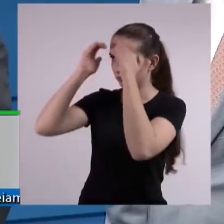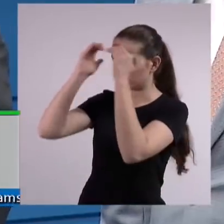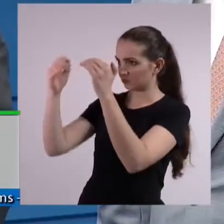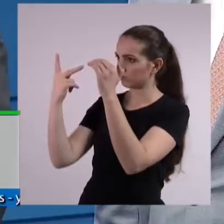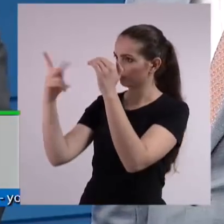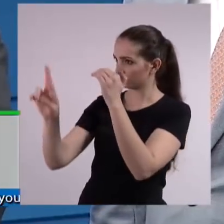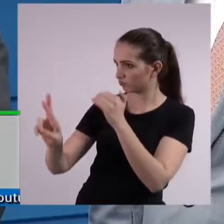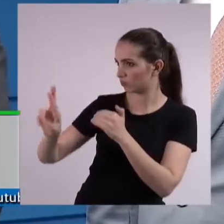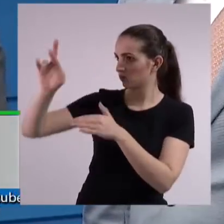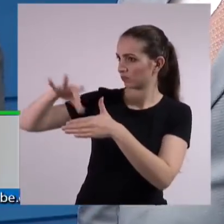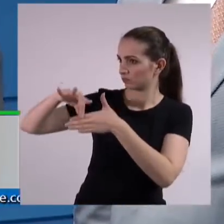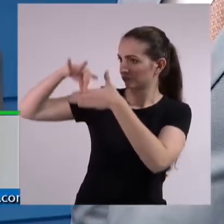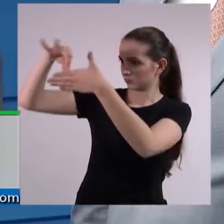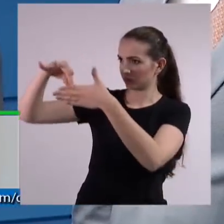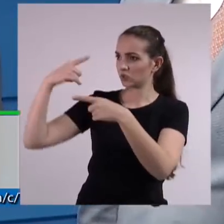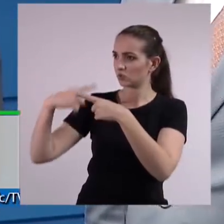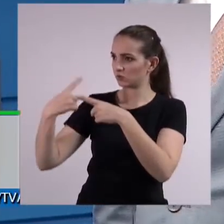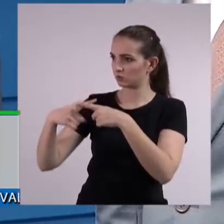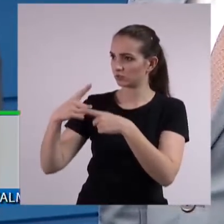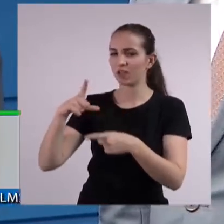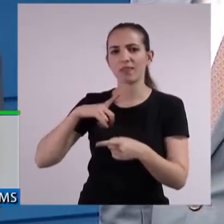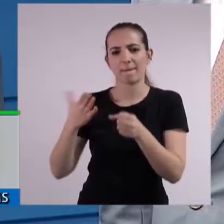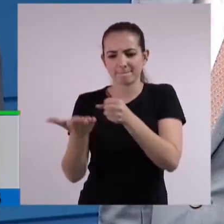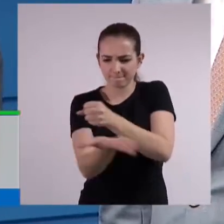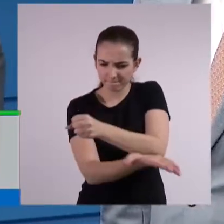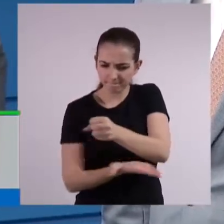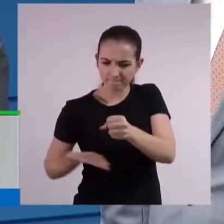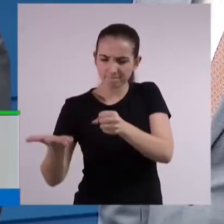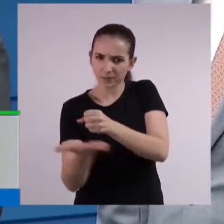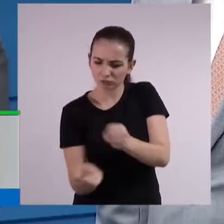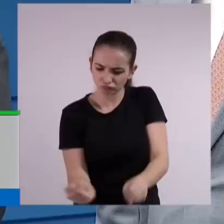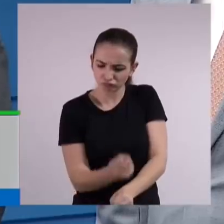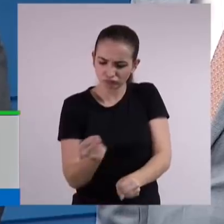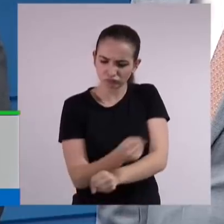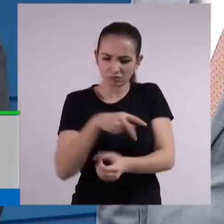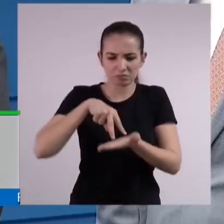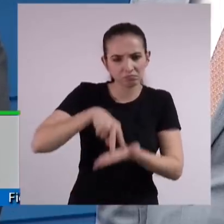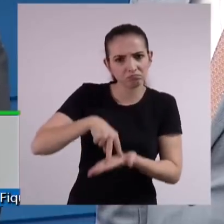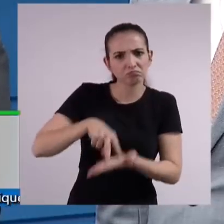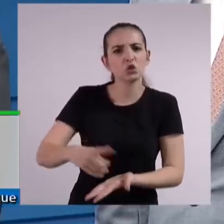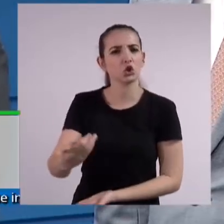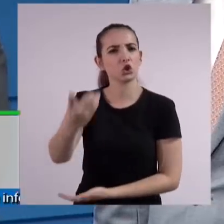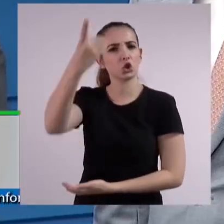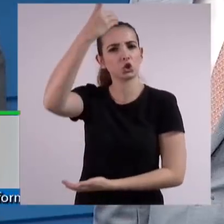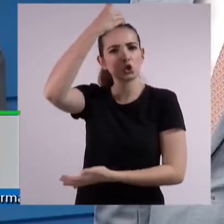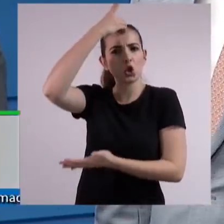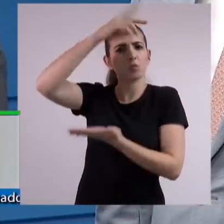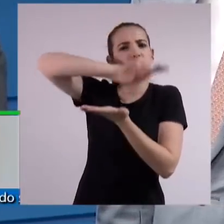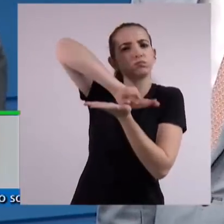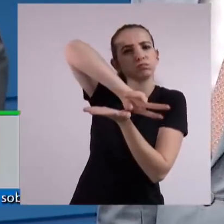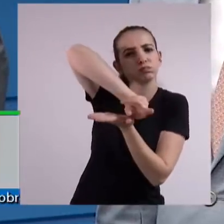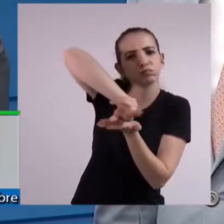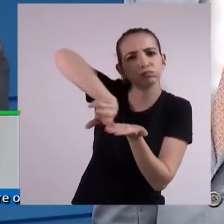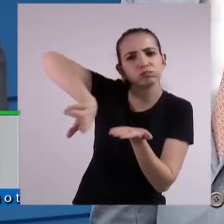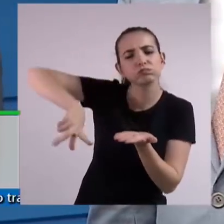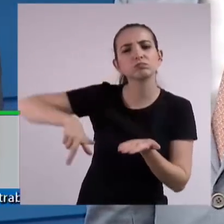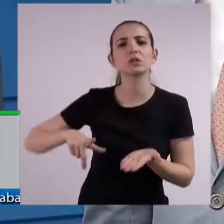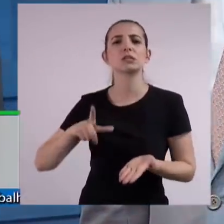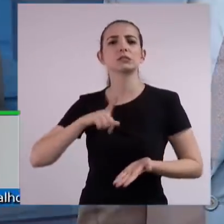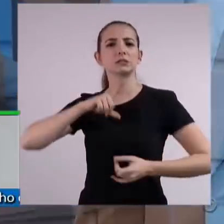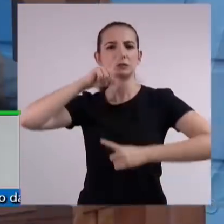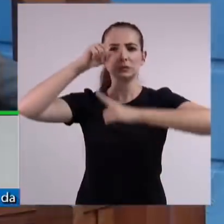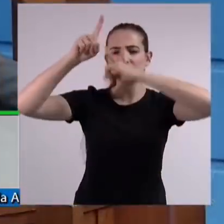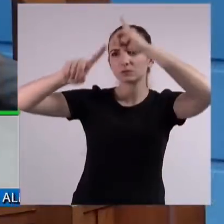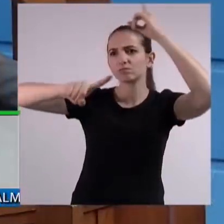comando, porque ele está alicerçado em virtudes, ele está alicerçado em